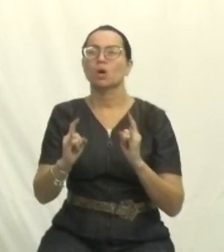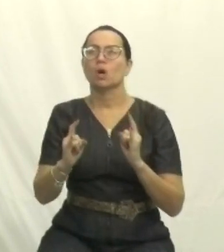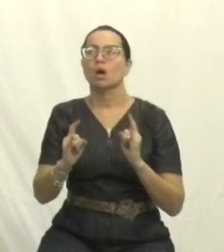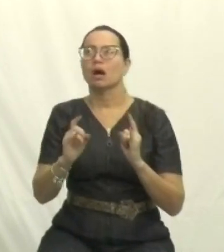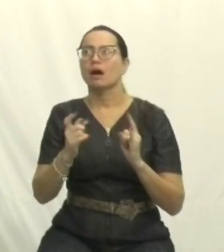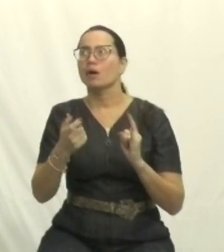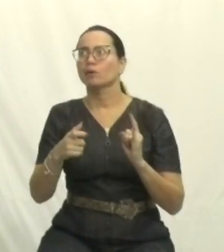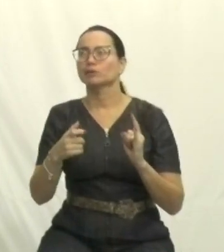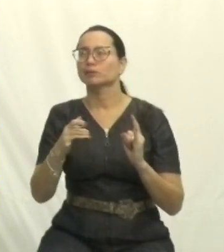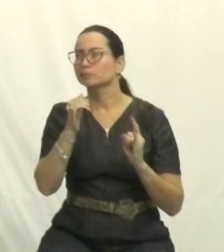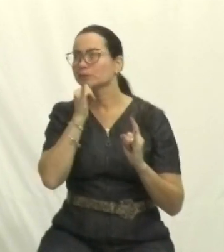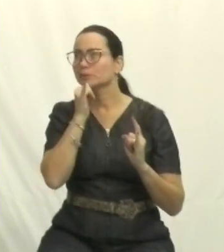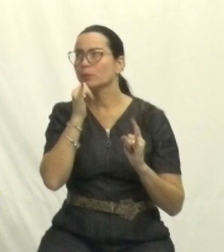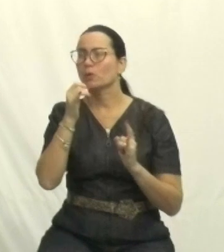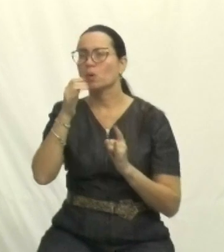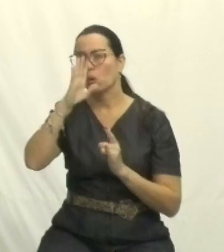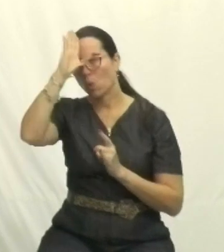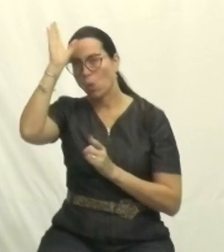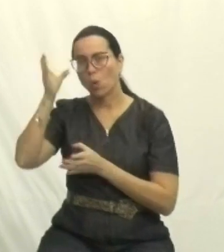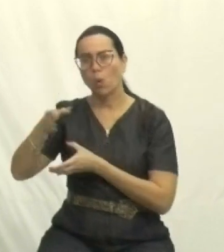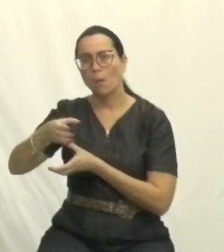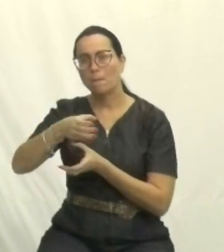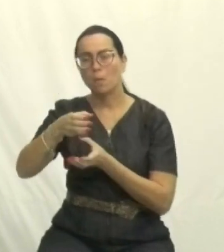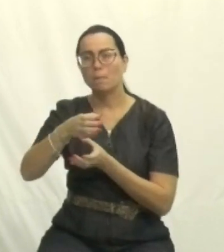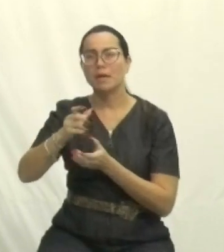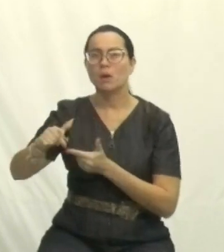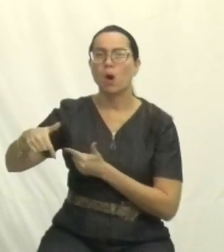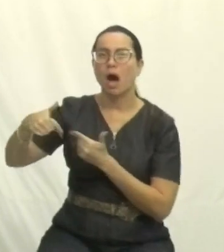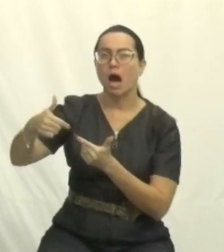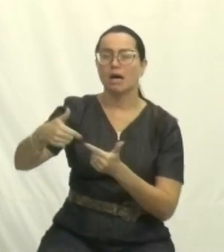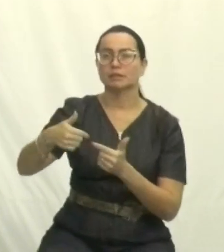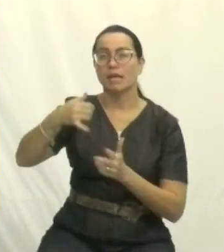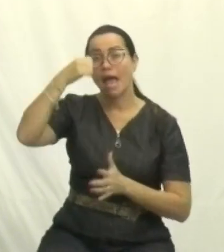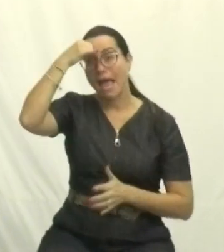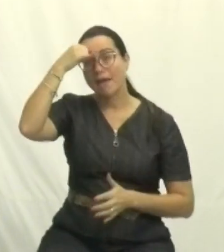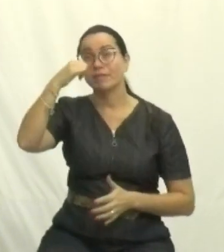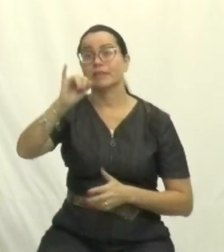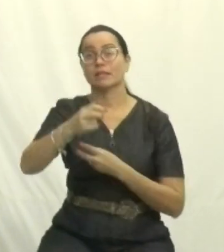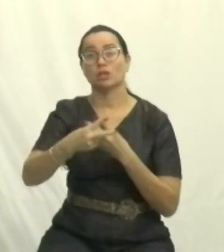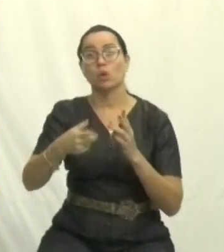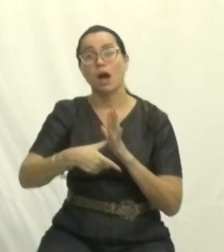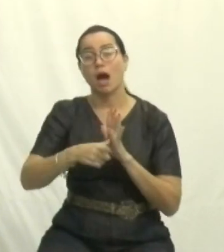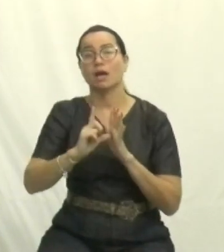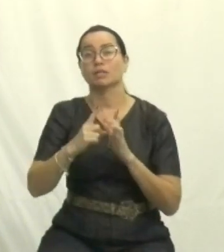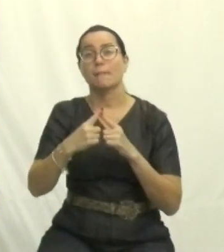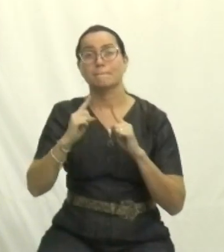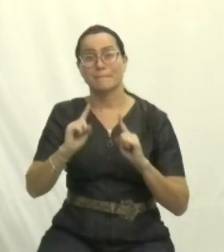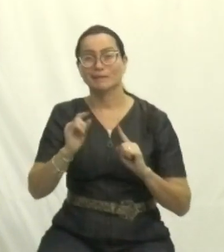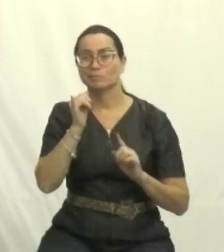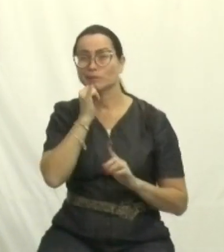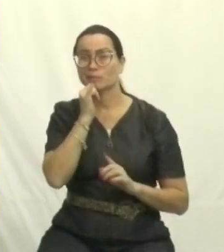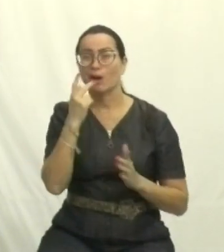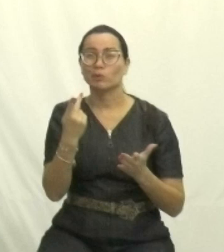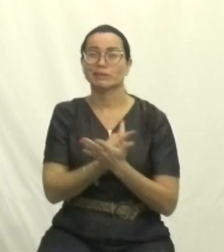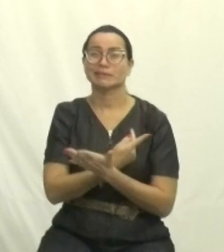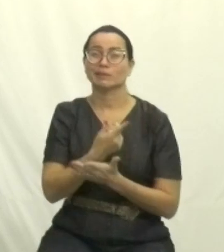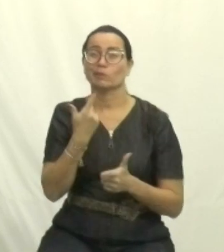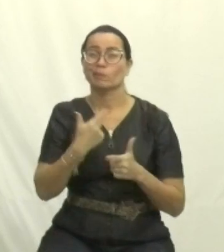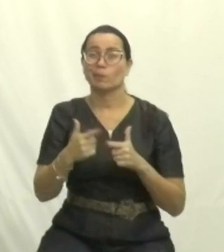atua há algum tempo na parte de prevenção, mas trazendo um fato trágico, né, mas que